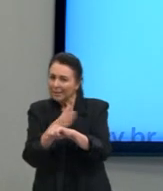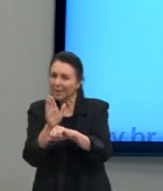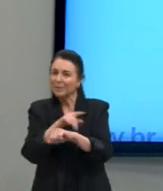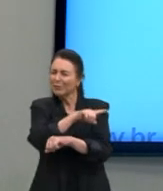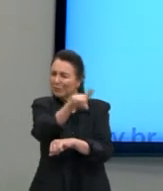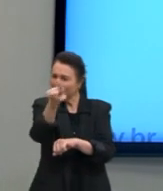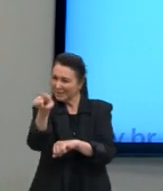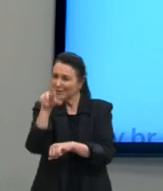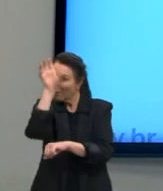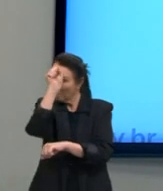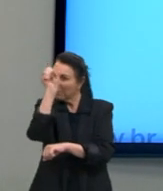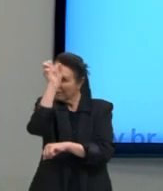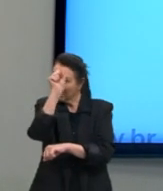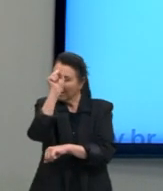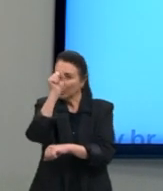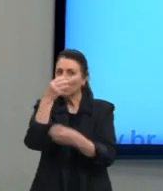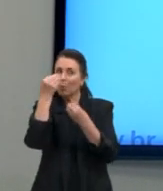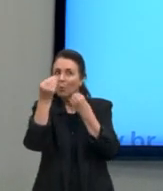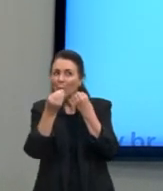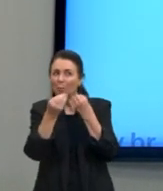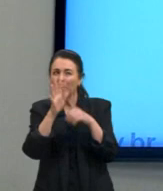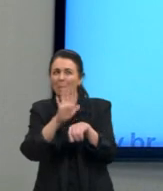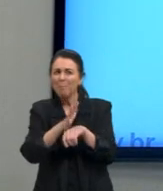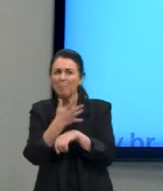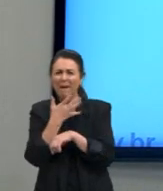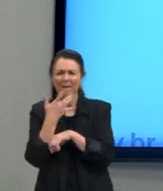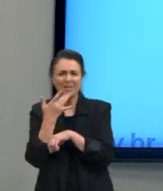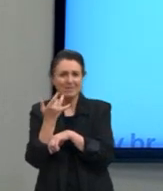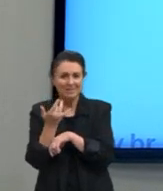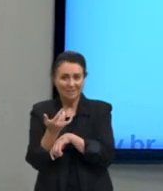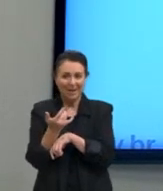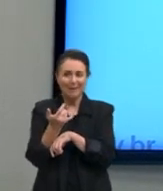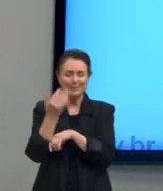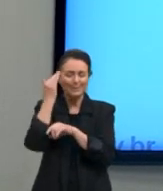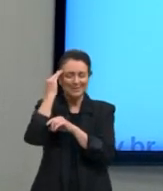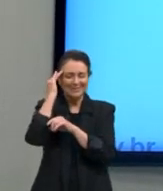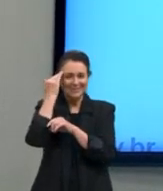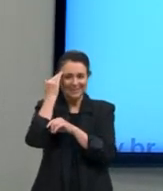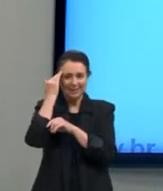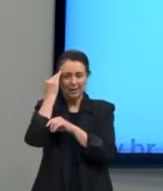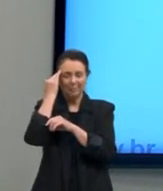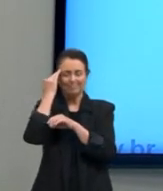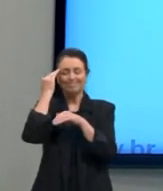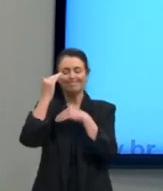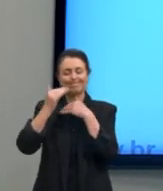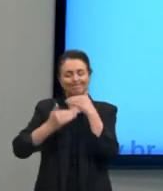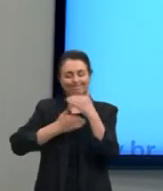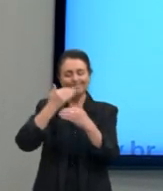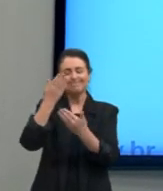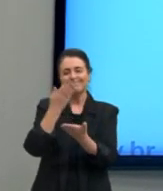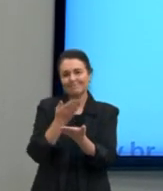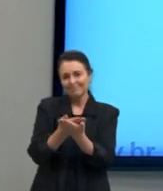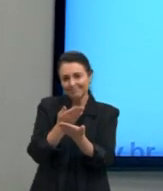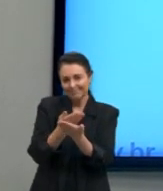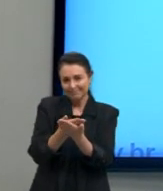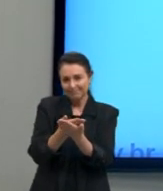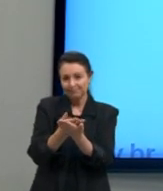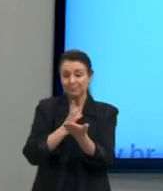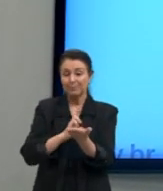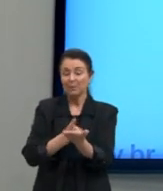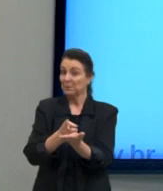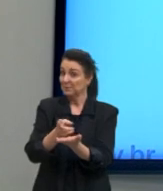pegando jeito e vão lembrando fica mais fácil da gente entender conforme for passando as aulas e